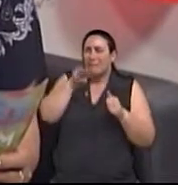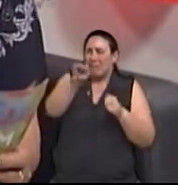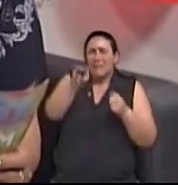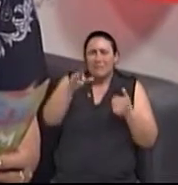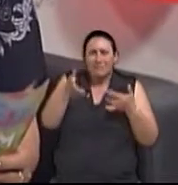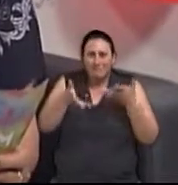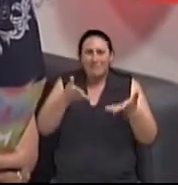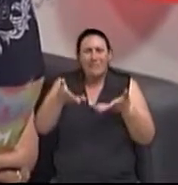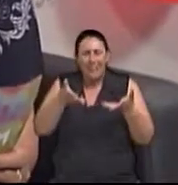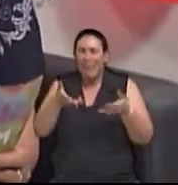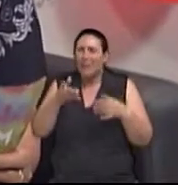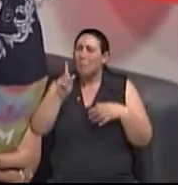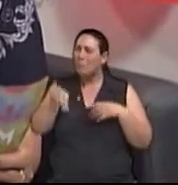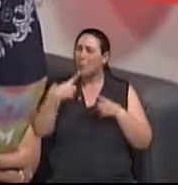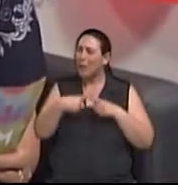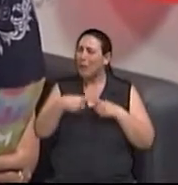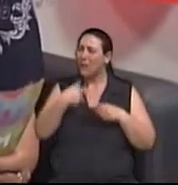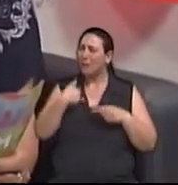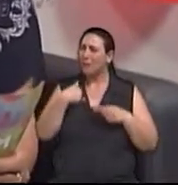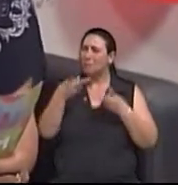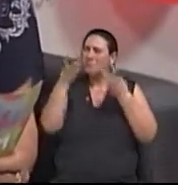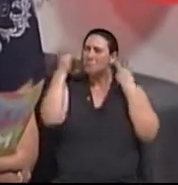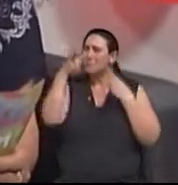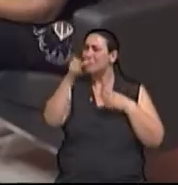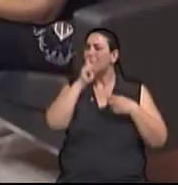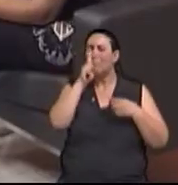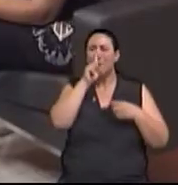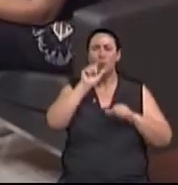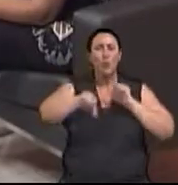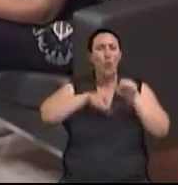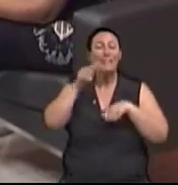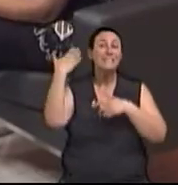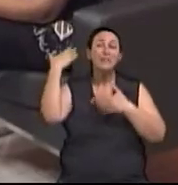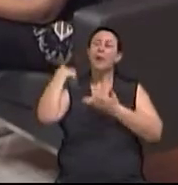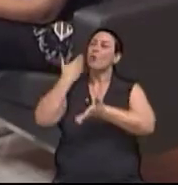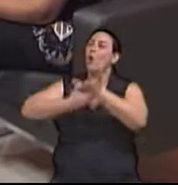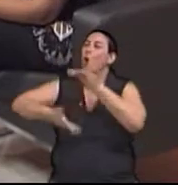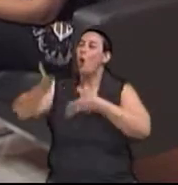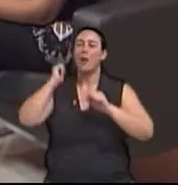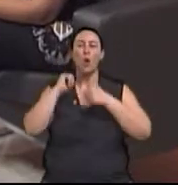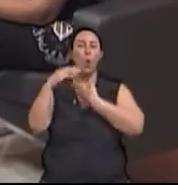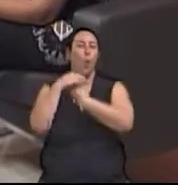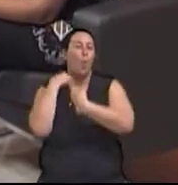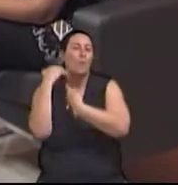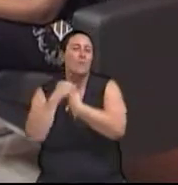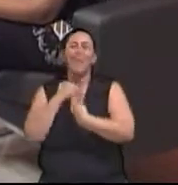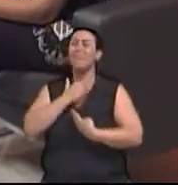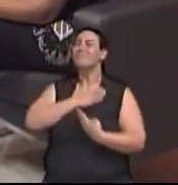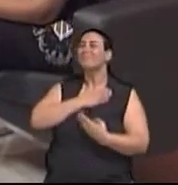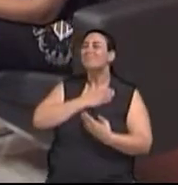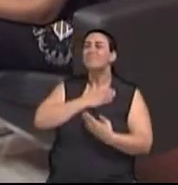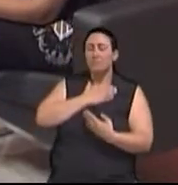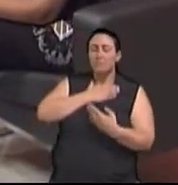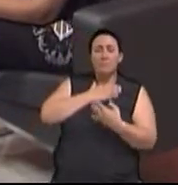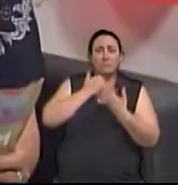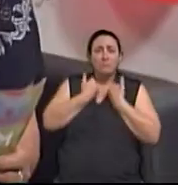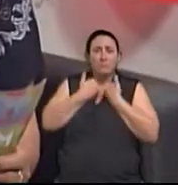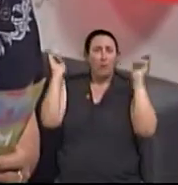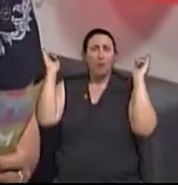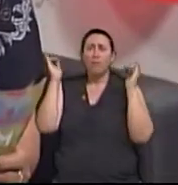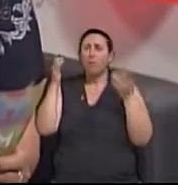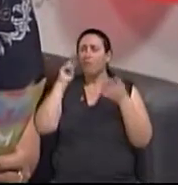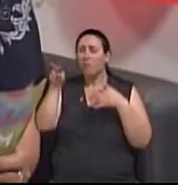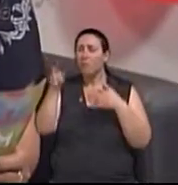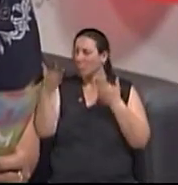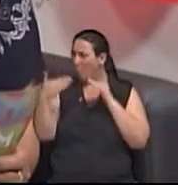aquela pessoa que eu admirava não tá mais ali aquela pessoa que trocava comigo que me dava conselhos mas isso me me parece não se a